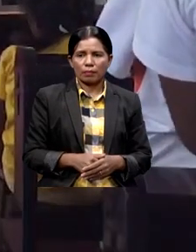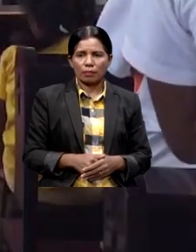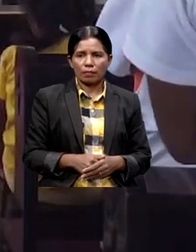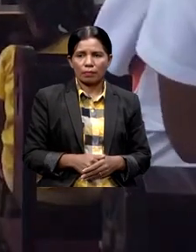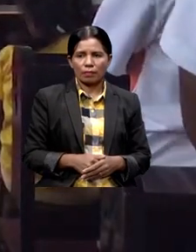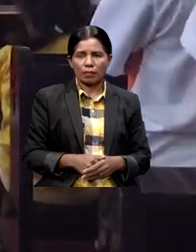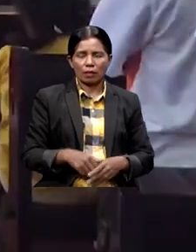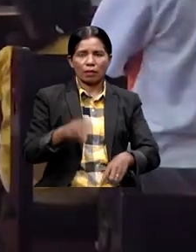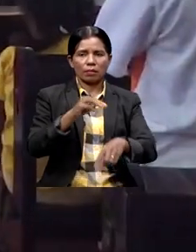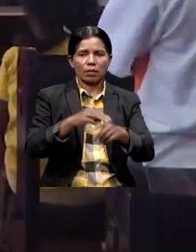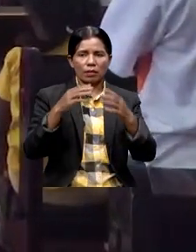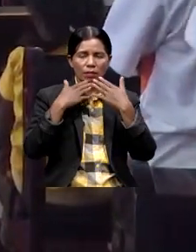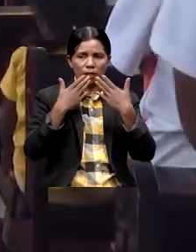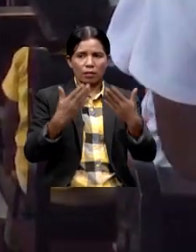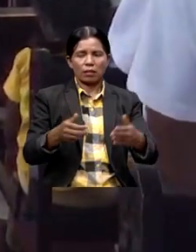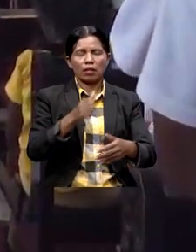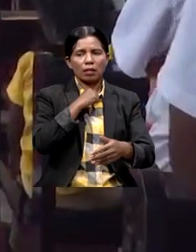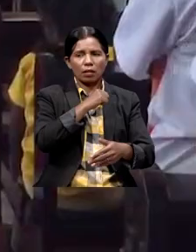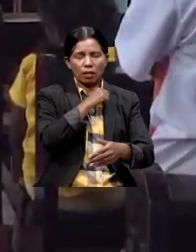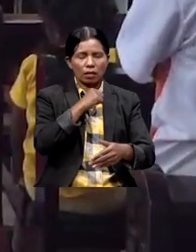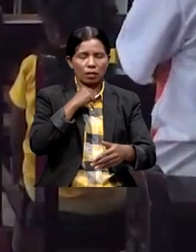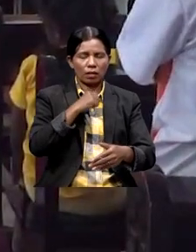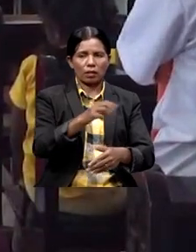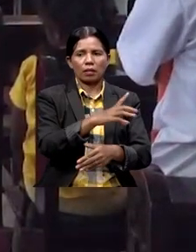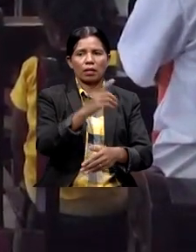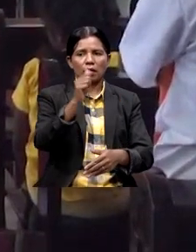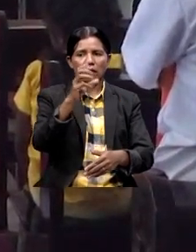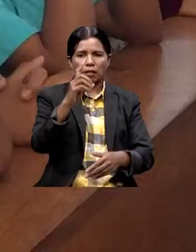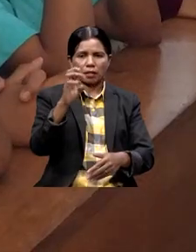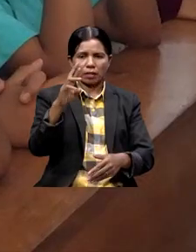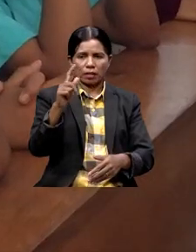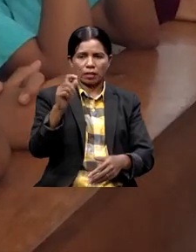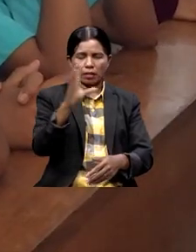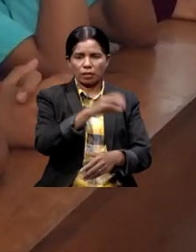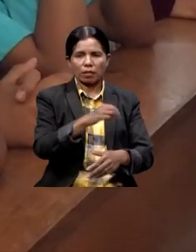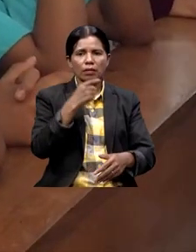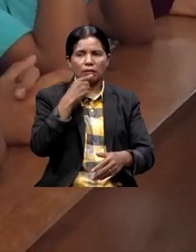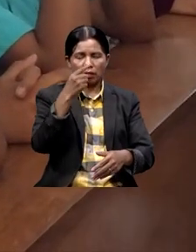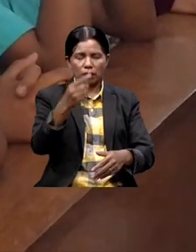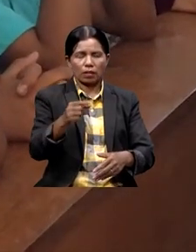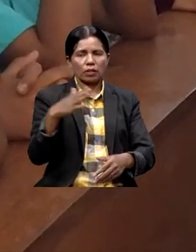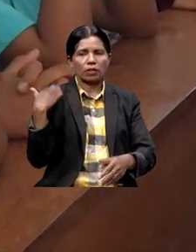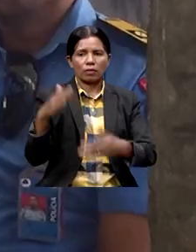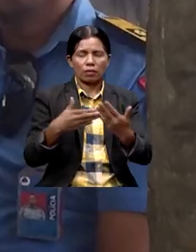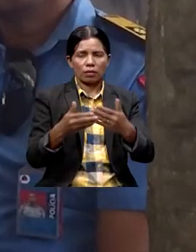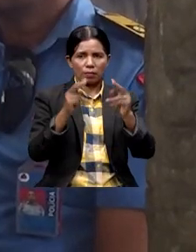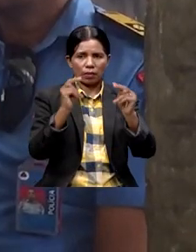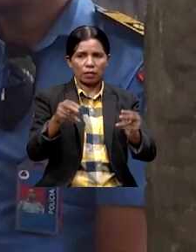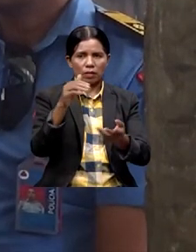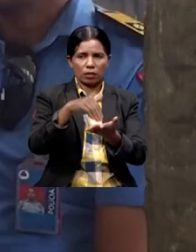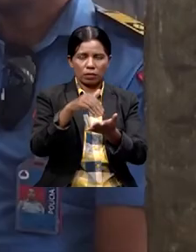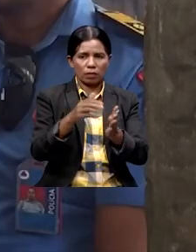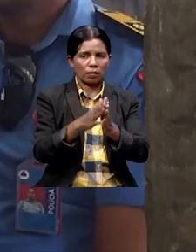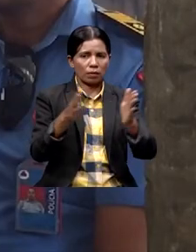a missa agradecimento ao celebrante Padre Adert Victor da Costa SDB Hateten, já vencira precisa estuda macas, o